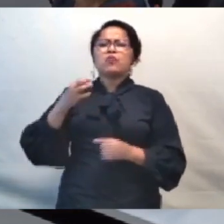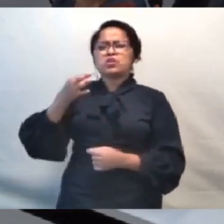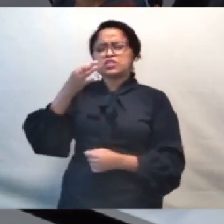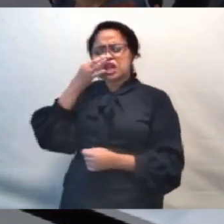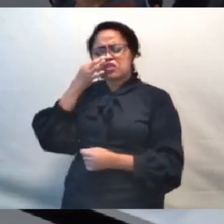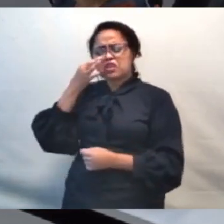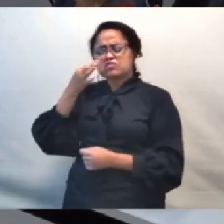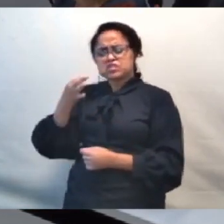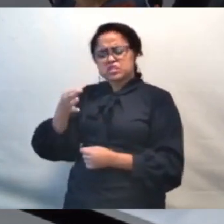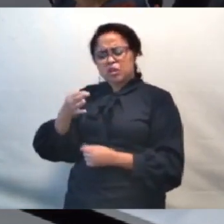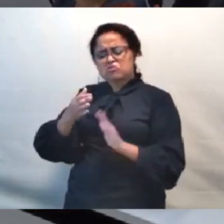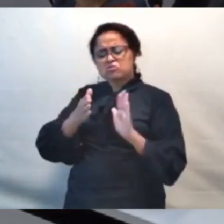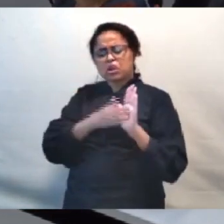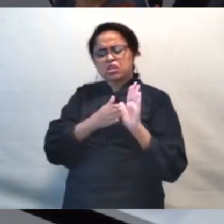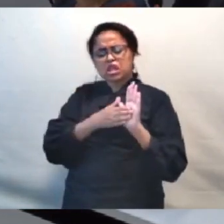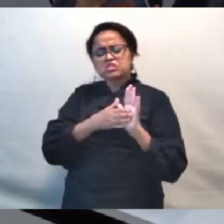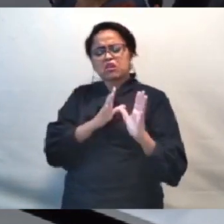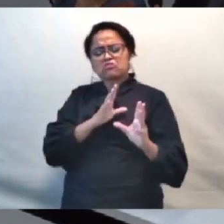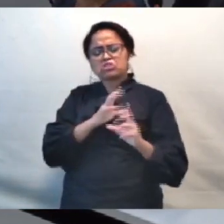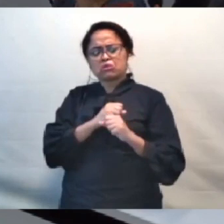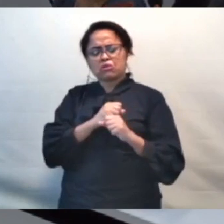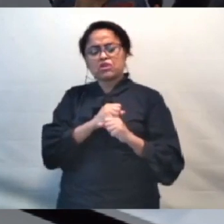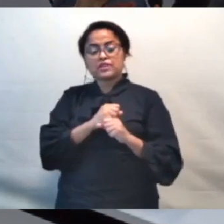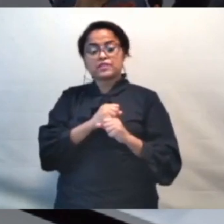e um ponto que foi muito